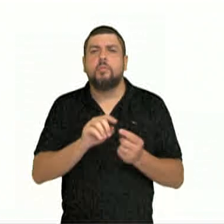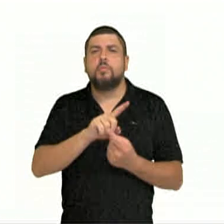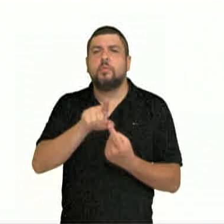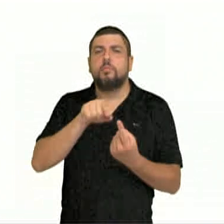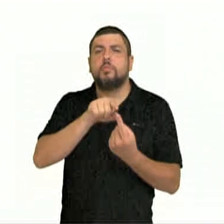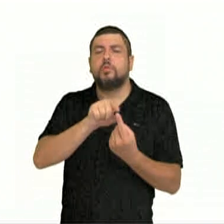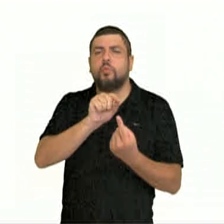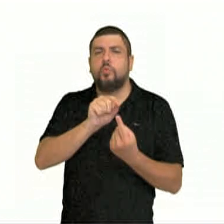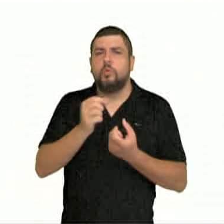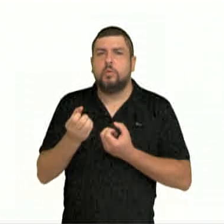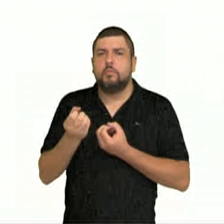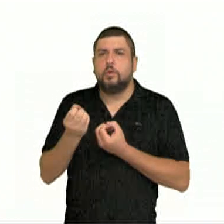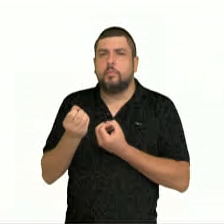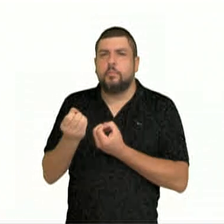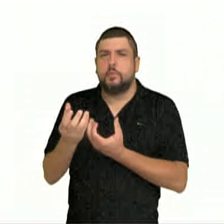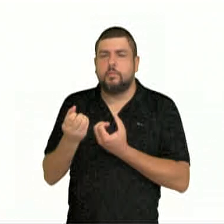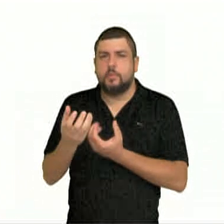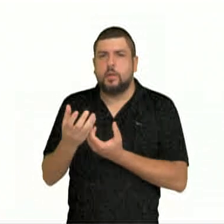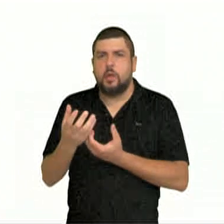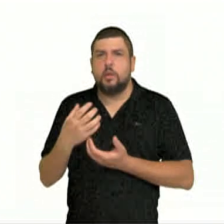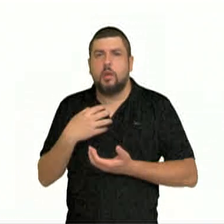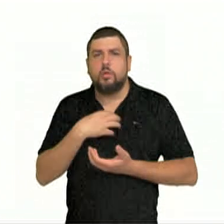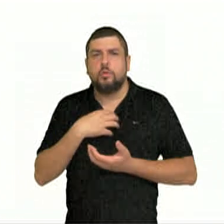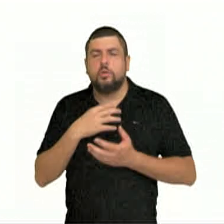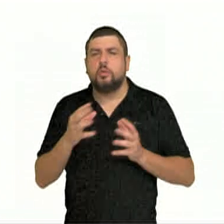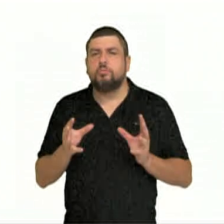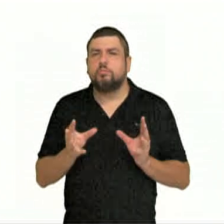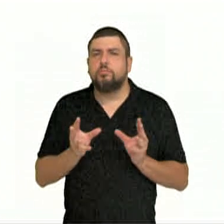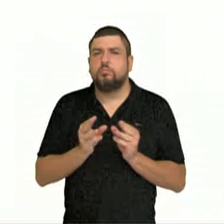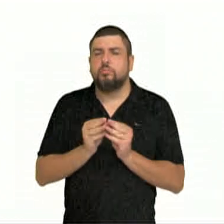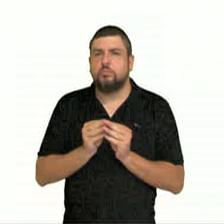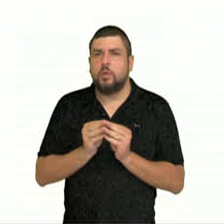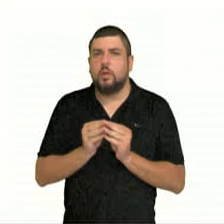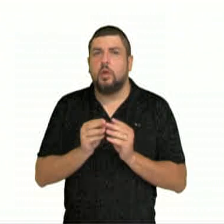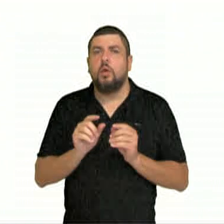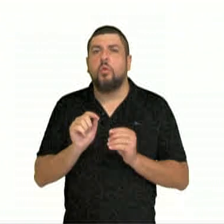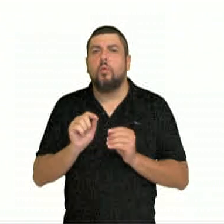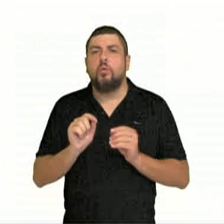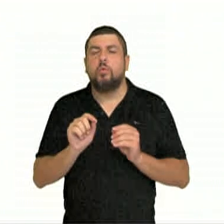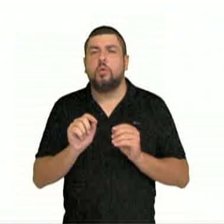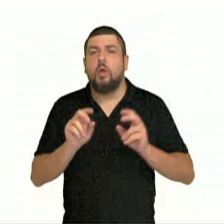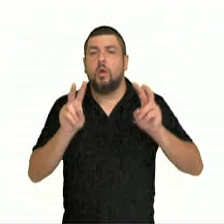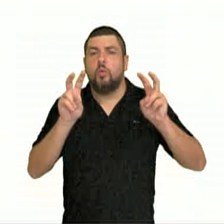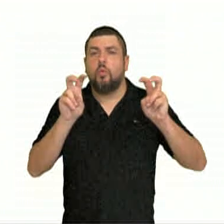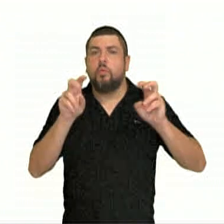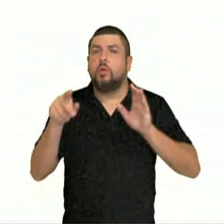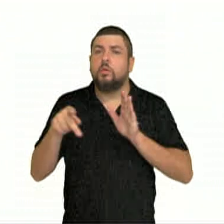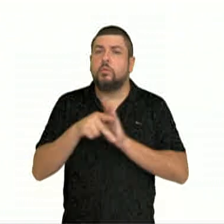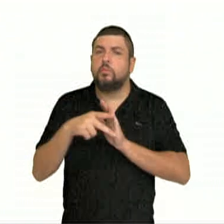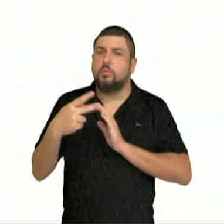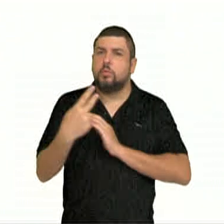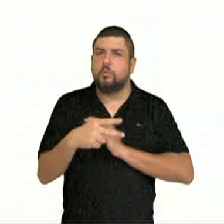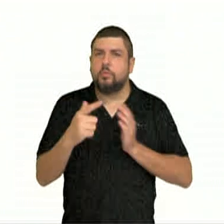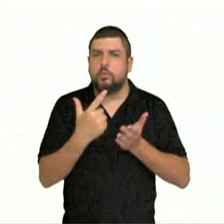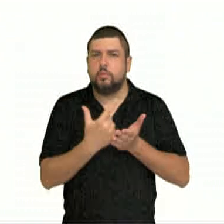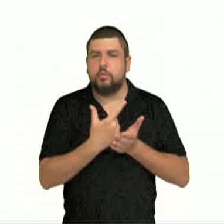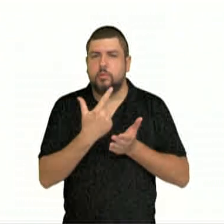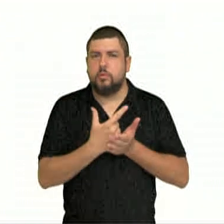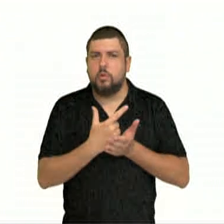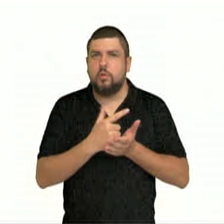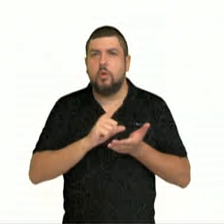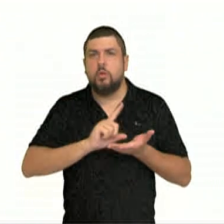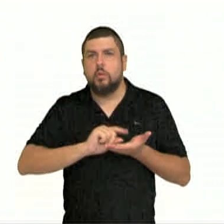ao leitor de maneira objetiva e cortês o assunto tratado no livro, no artigo ou outro